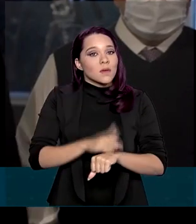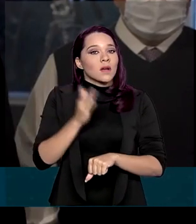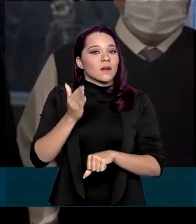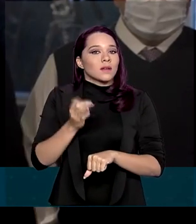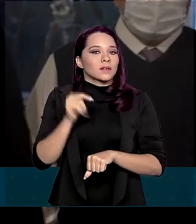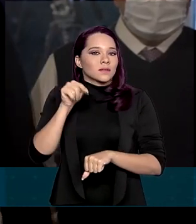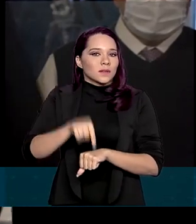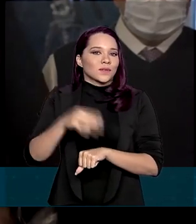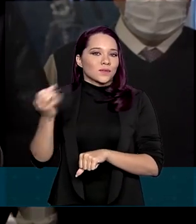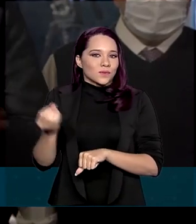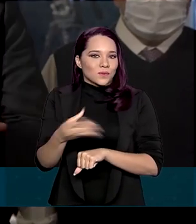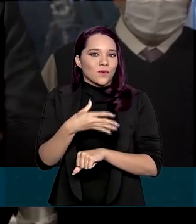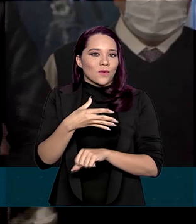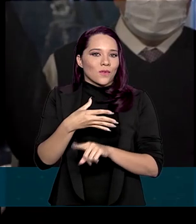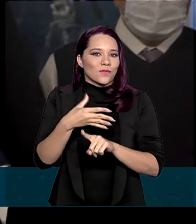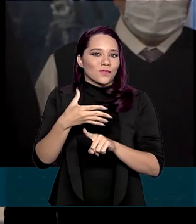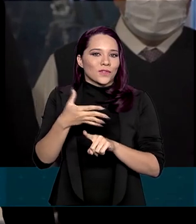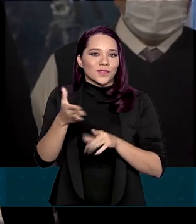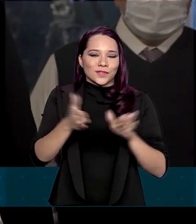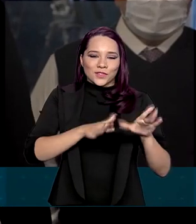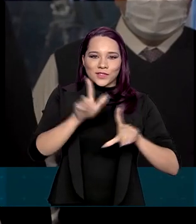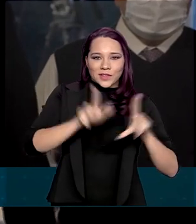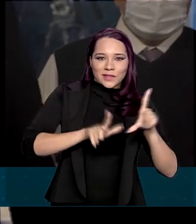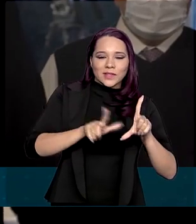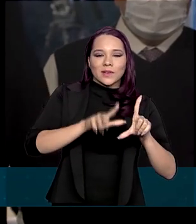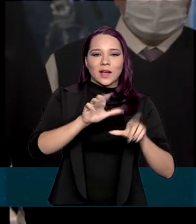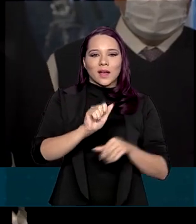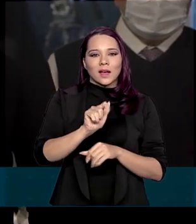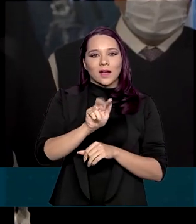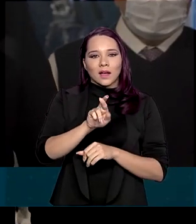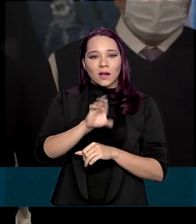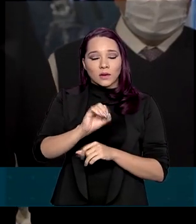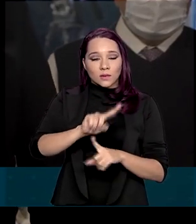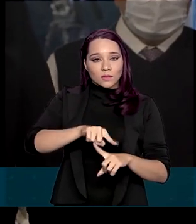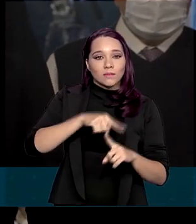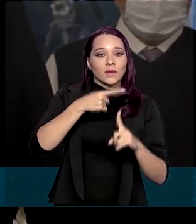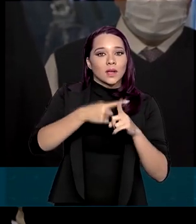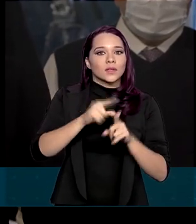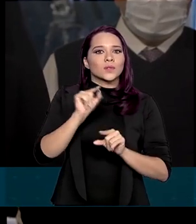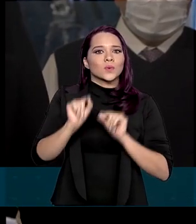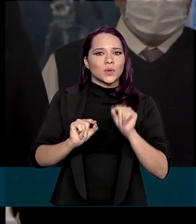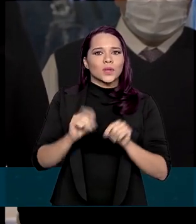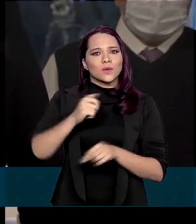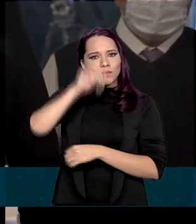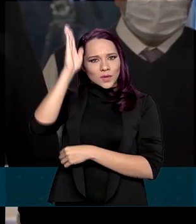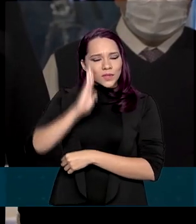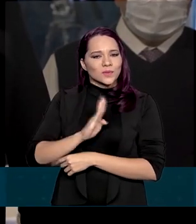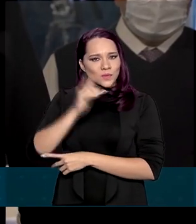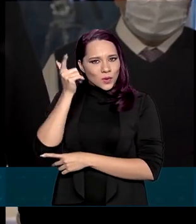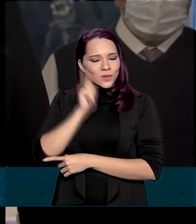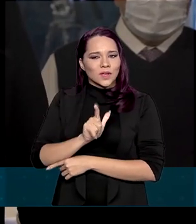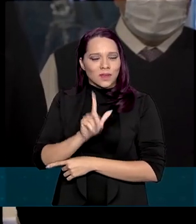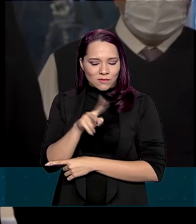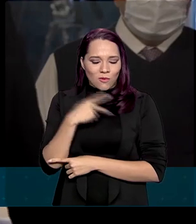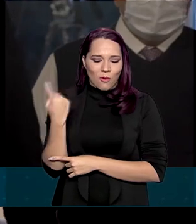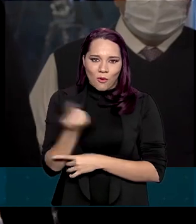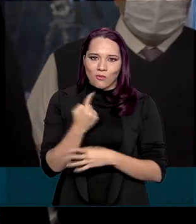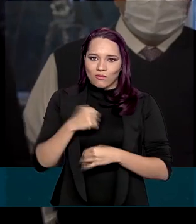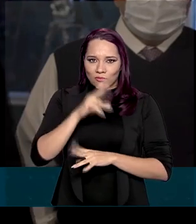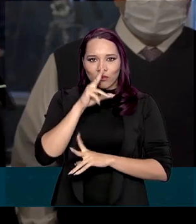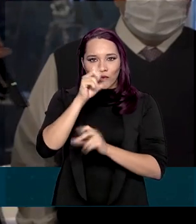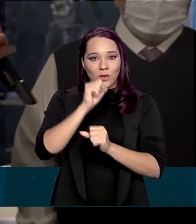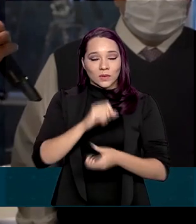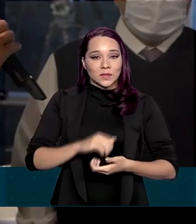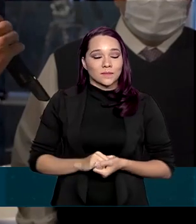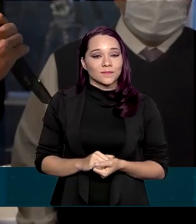com essa nova parte da sua TV, a Agro Mais, do que realmente nós somos e o nosso potencial. E a